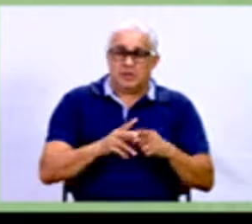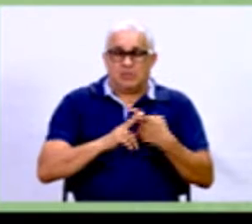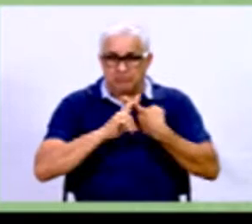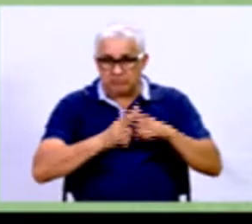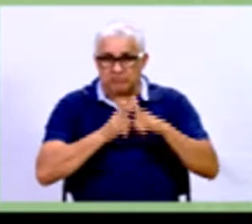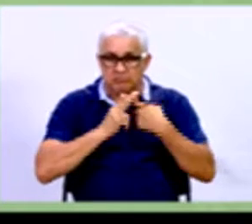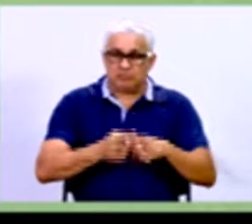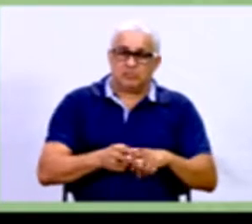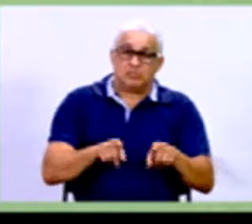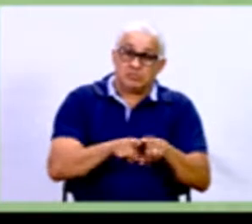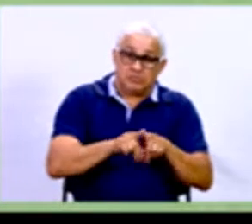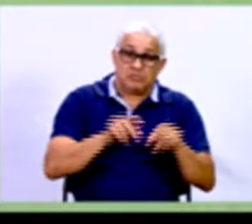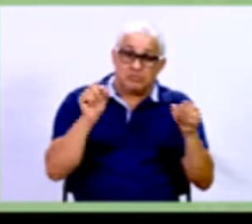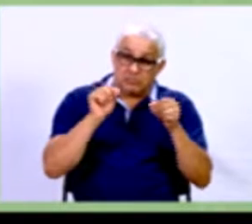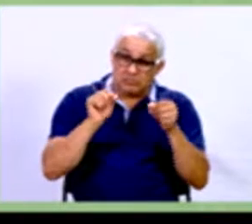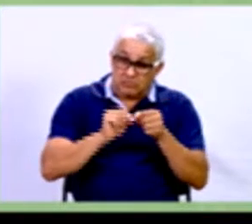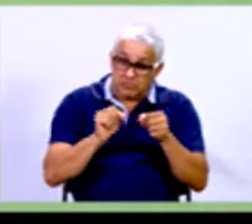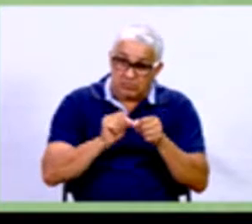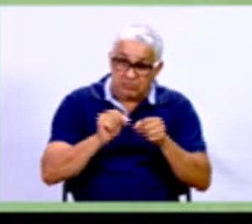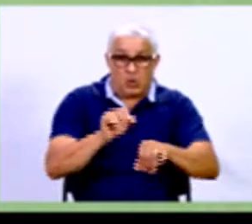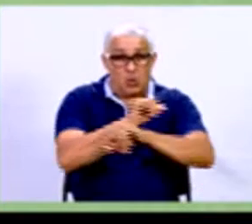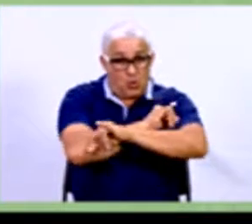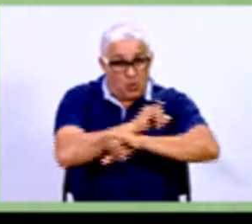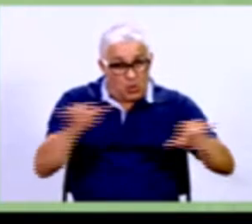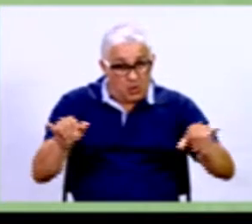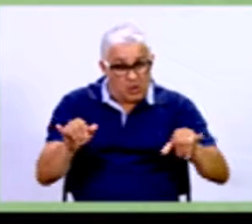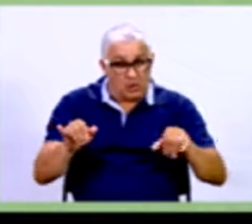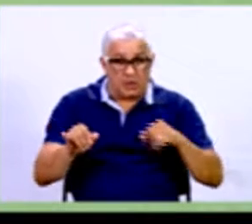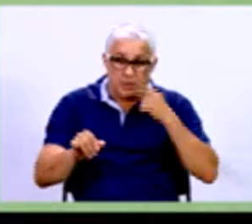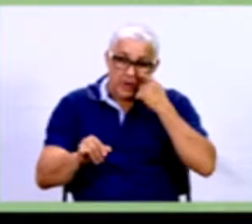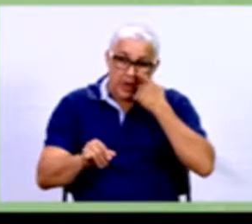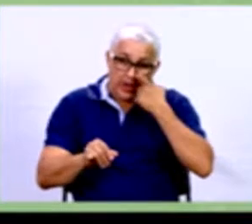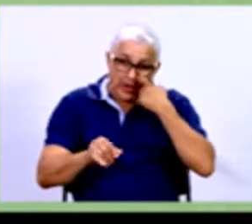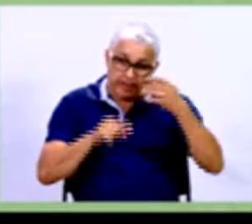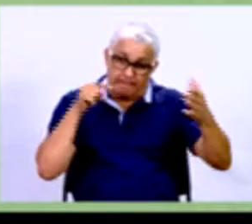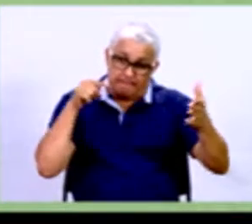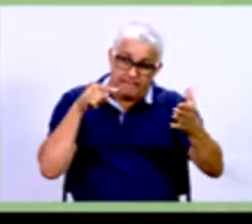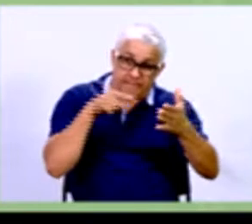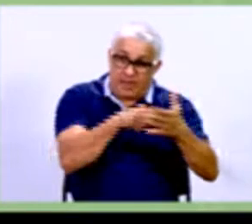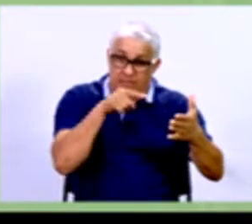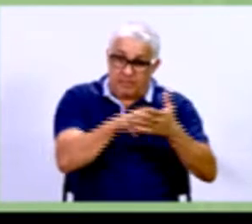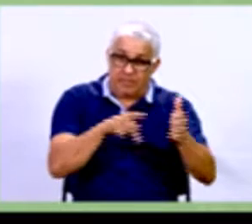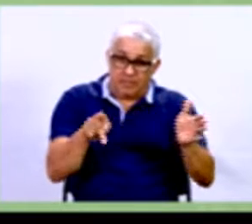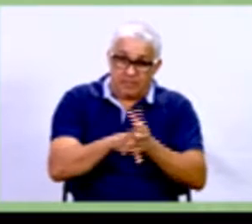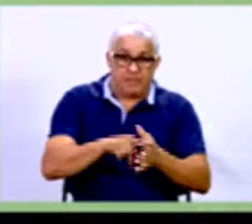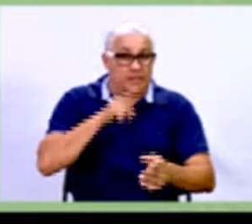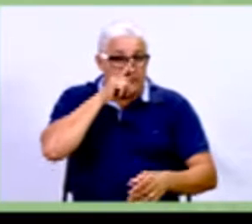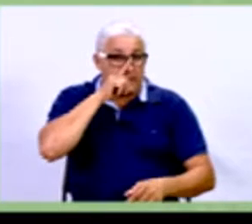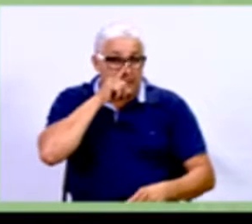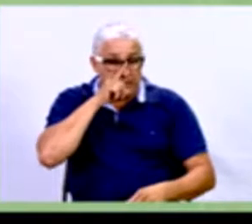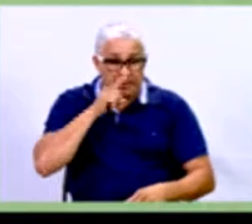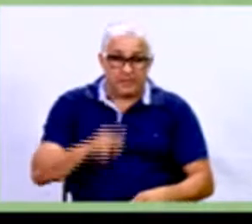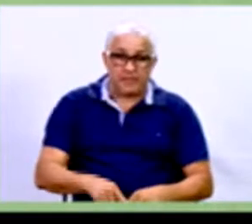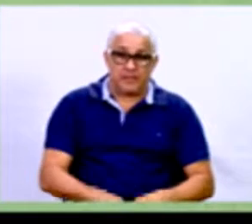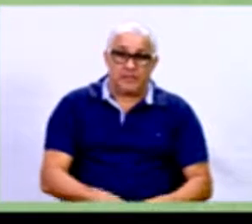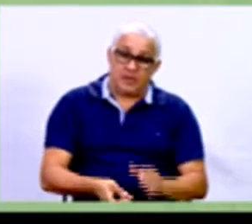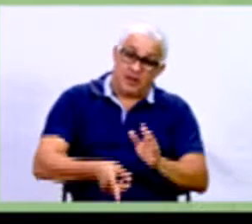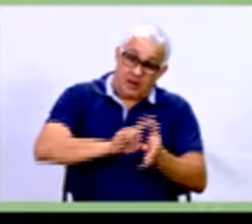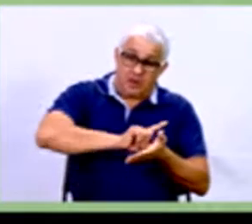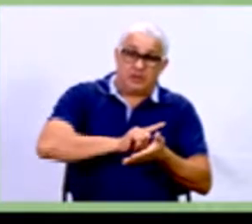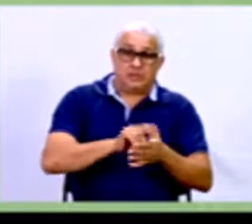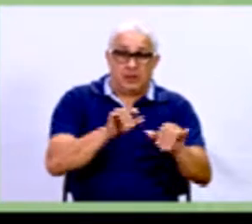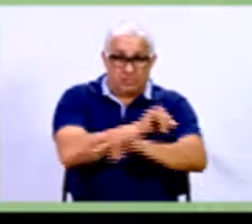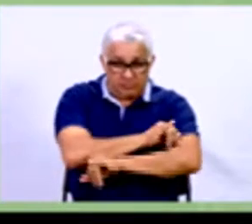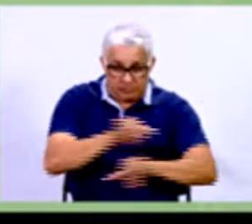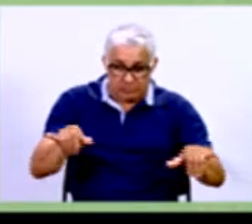Realizar, quando houver, denúncia de risco, ou por iniciativa própria, mediante prévio aviso ao empregador